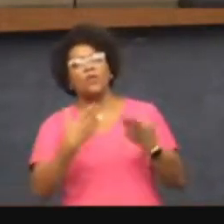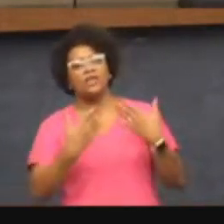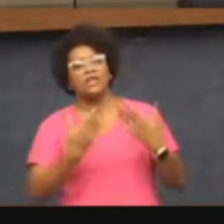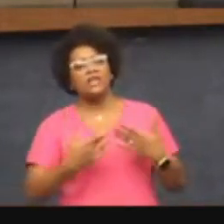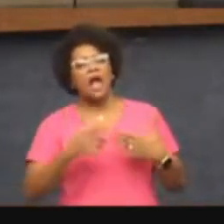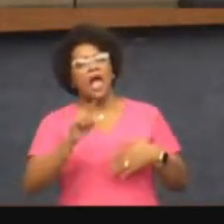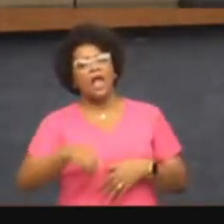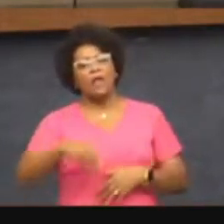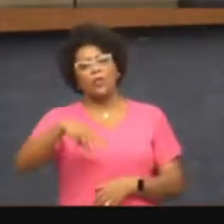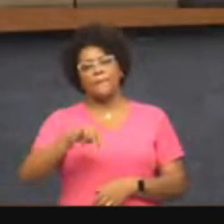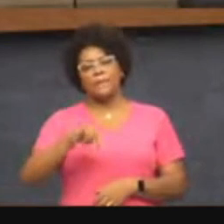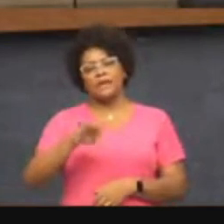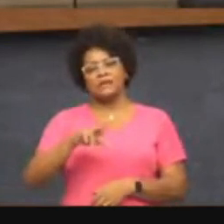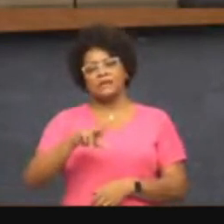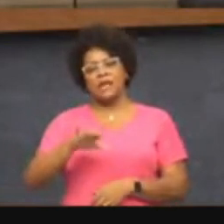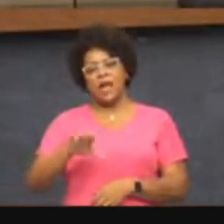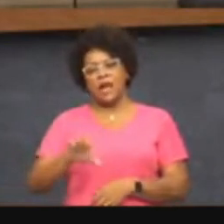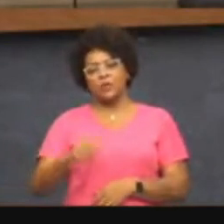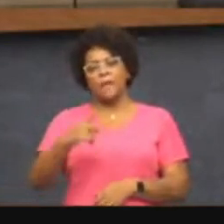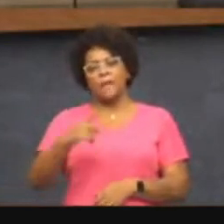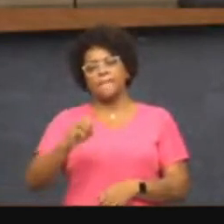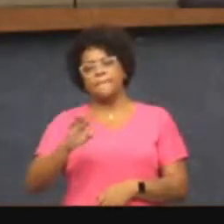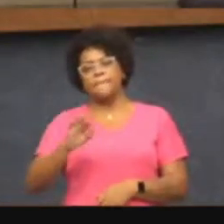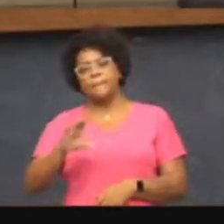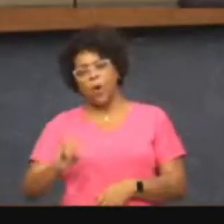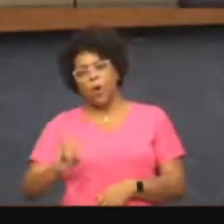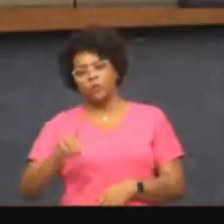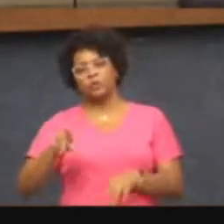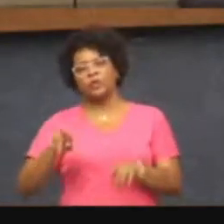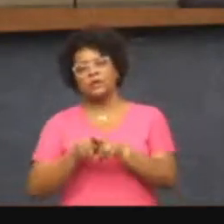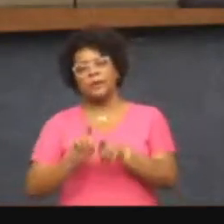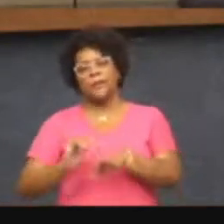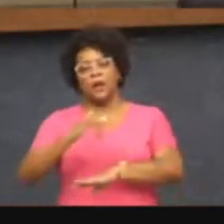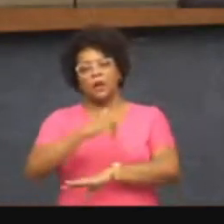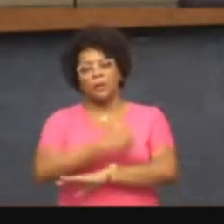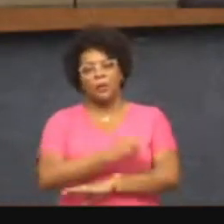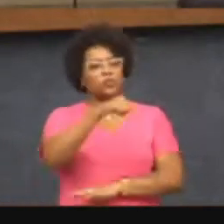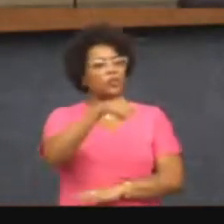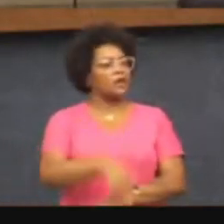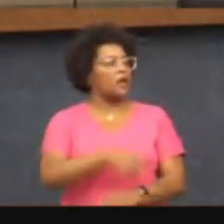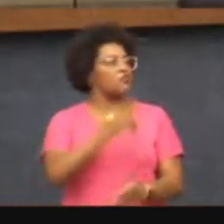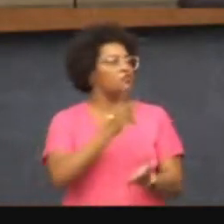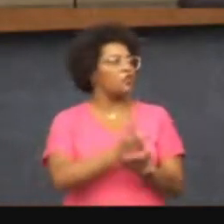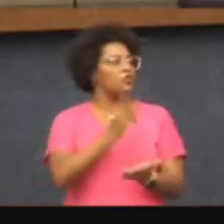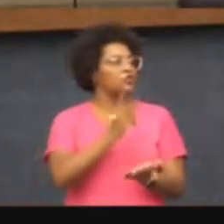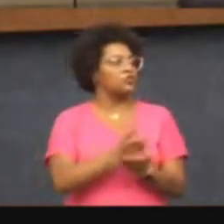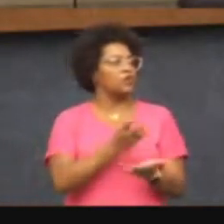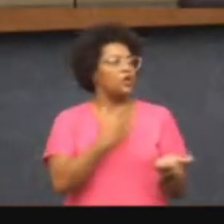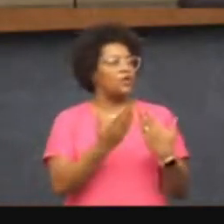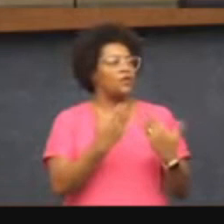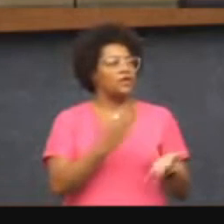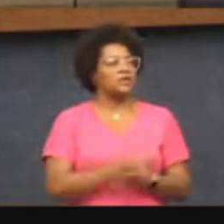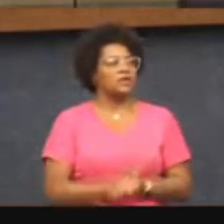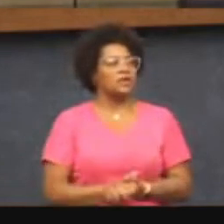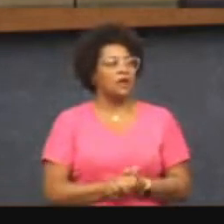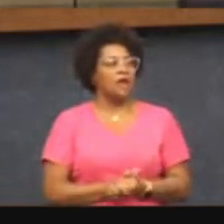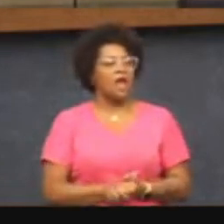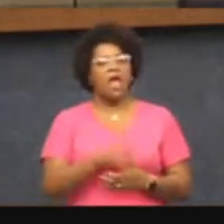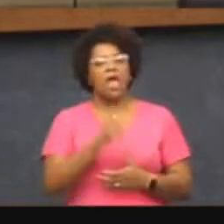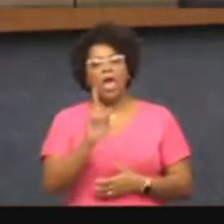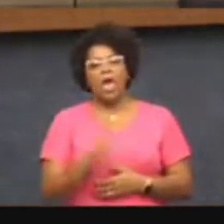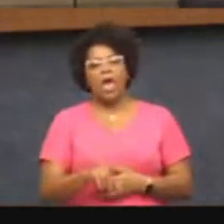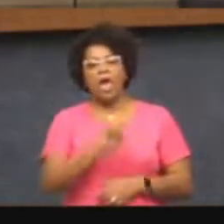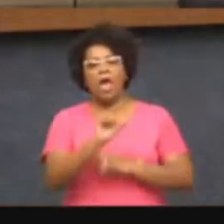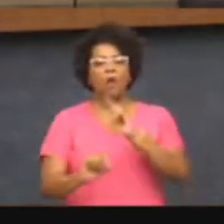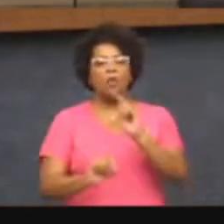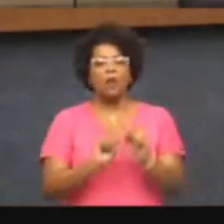o porquê e continuamos aqui falando e batendo nessa tecla. O aeroporto Carlos Prates é um equipamento de